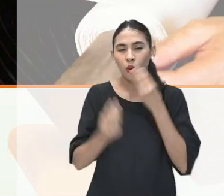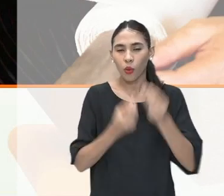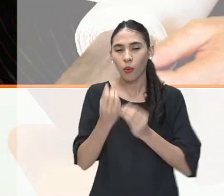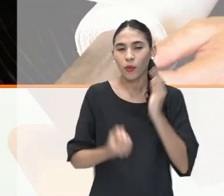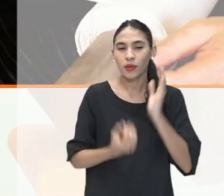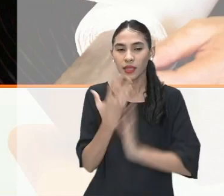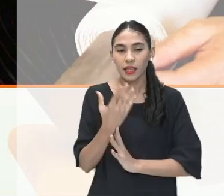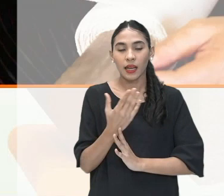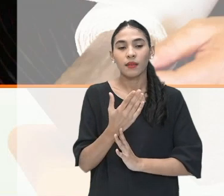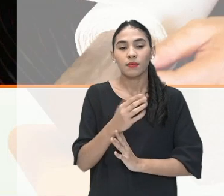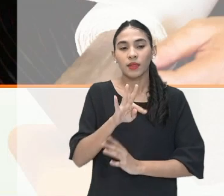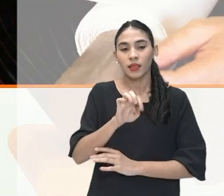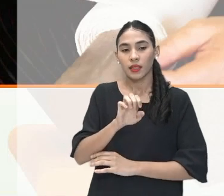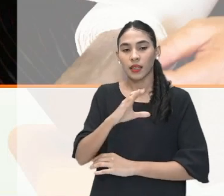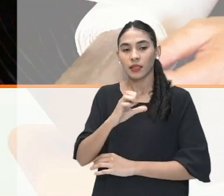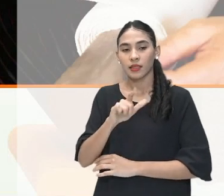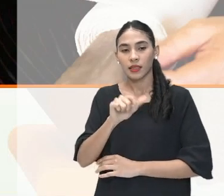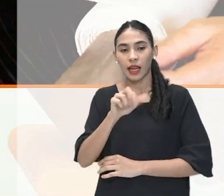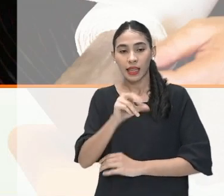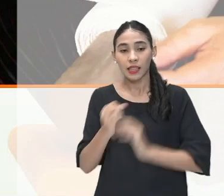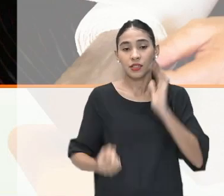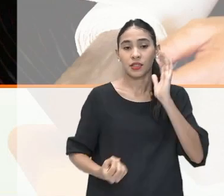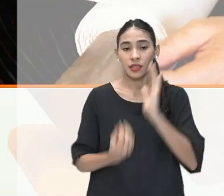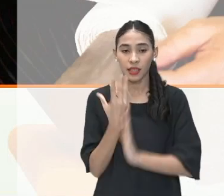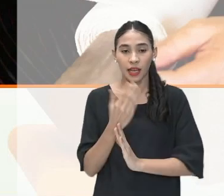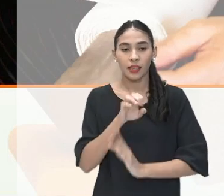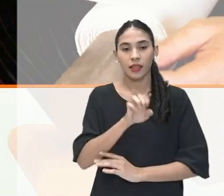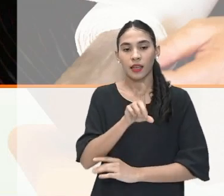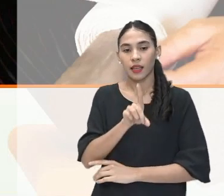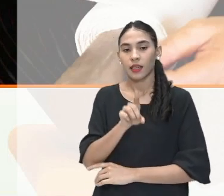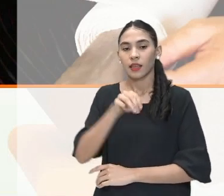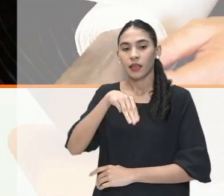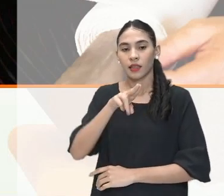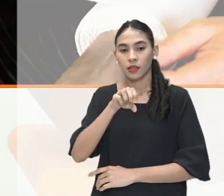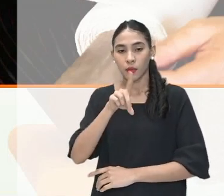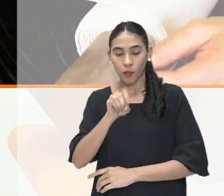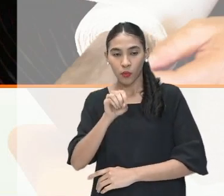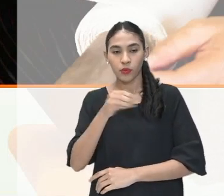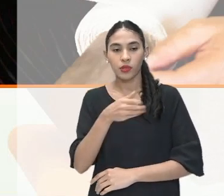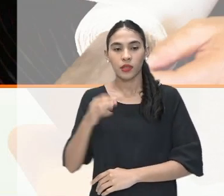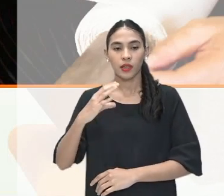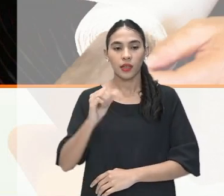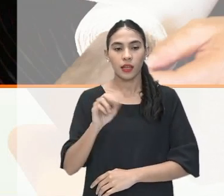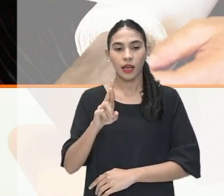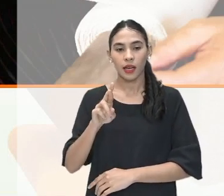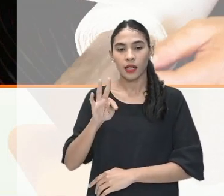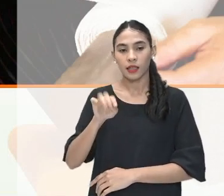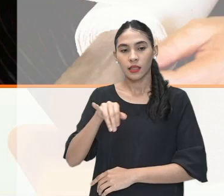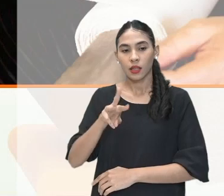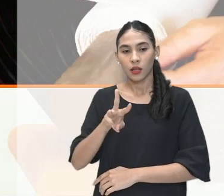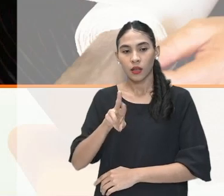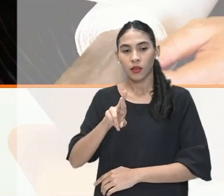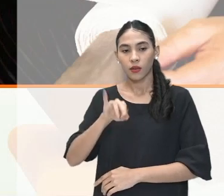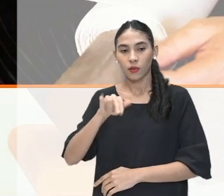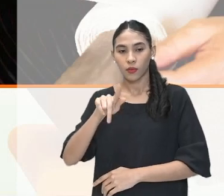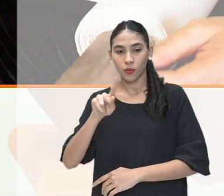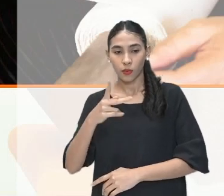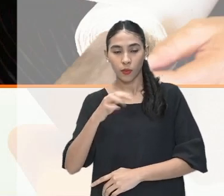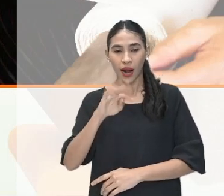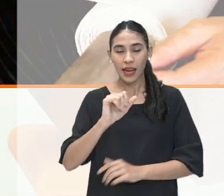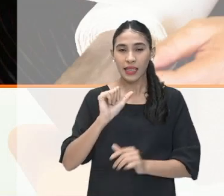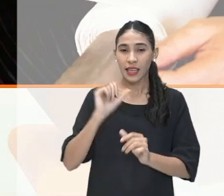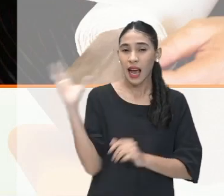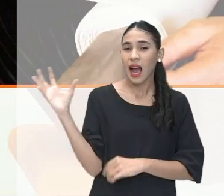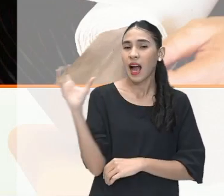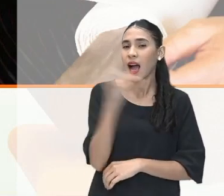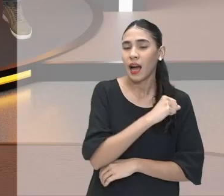inventada por Edward Cartwright. A máquina dobrou a velocidade da produção de